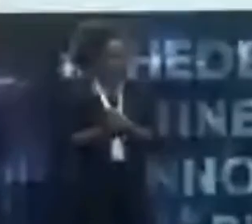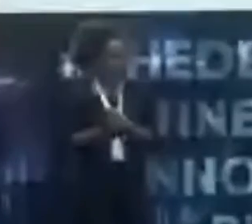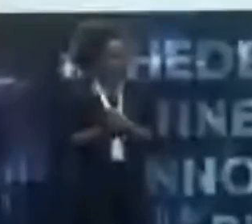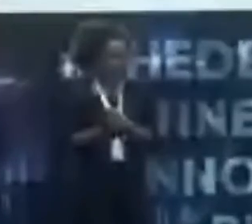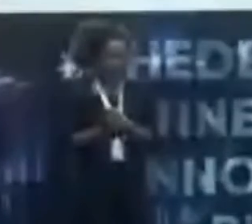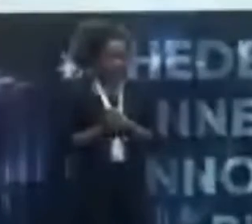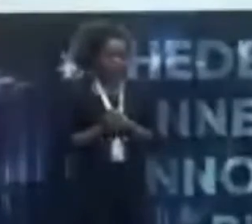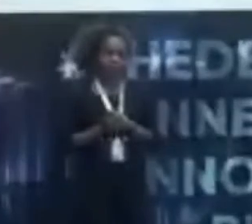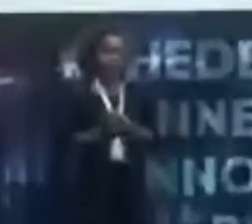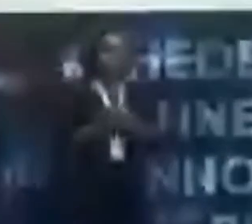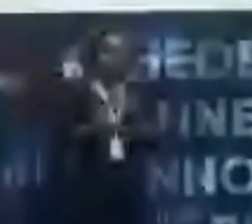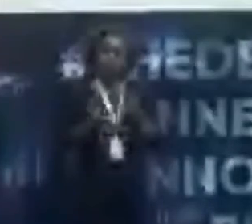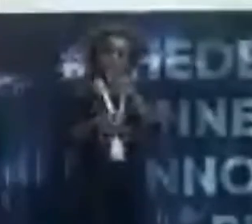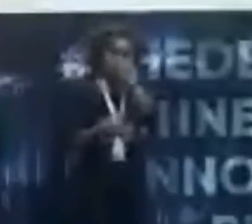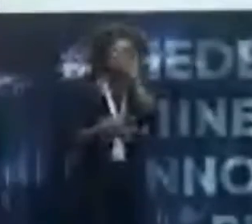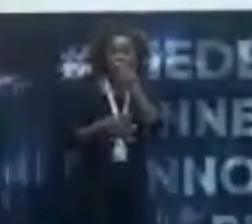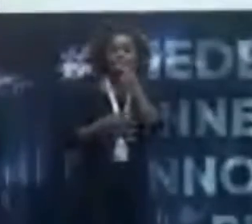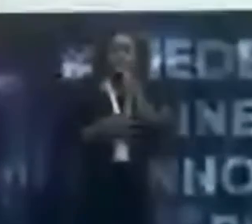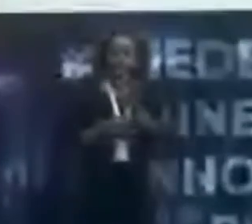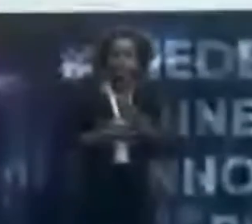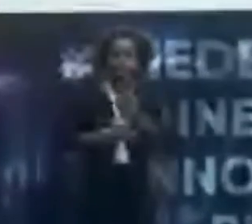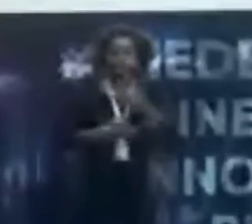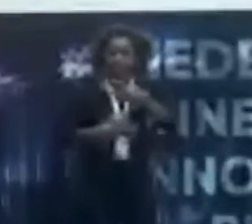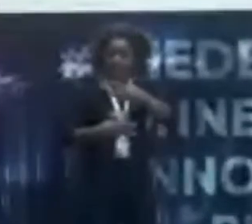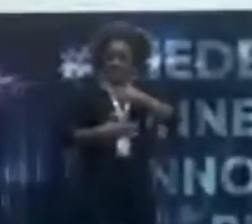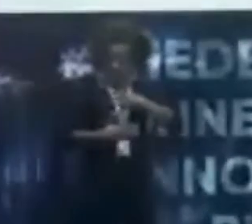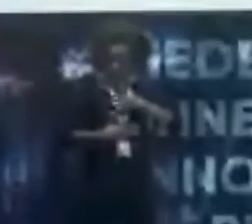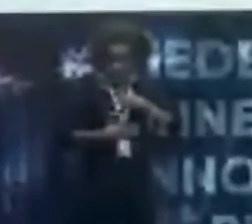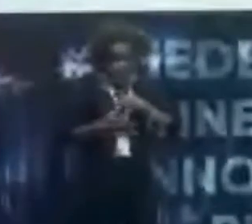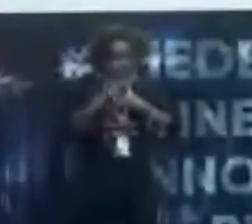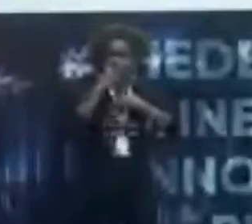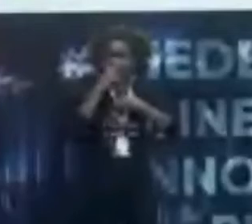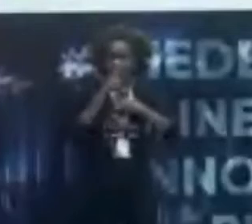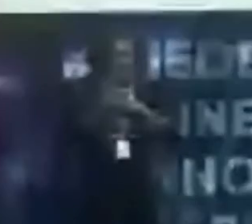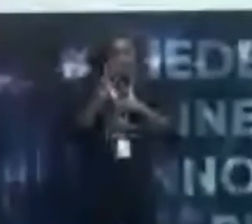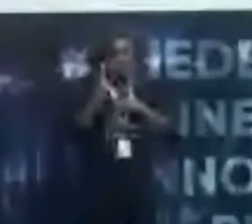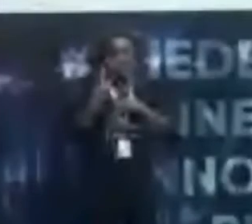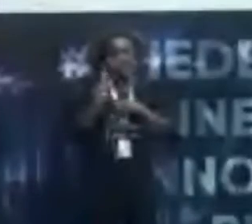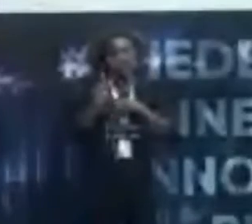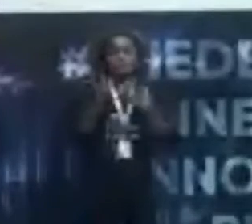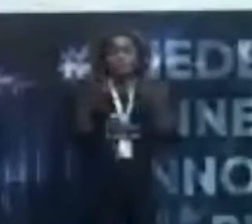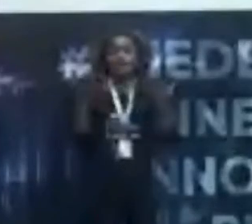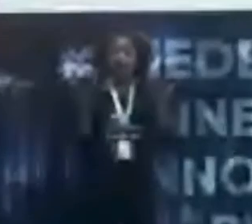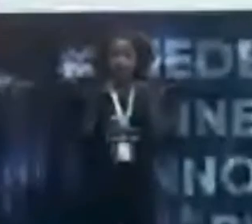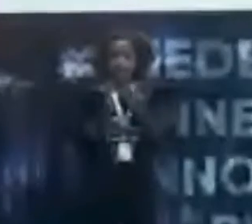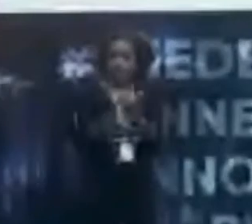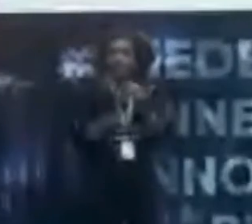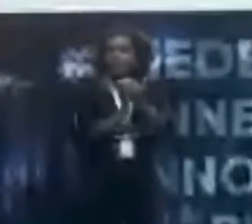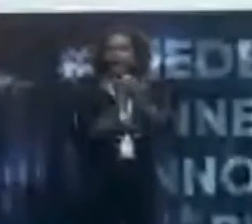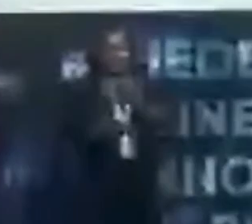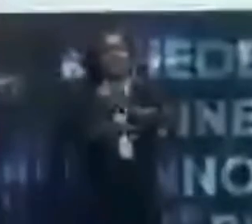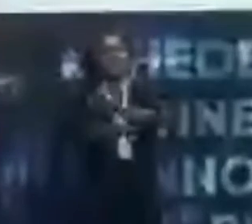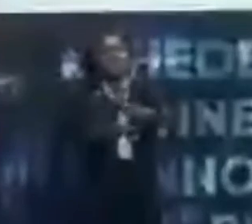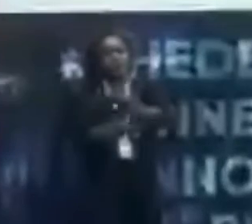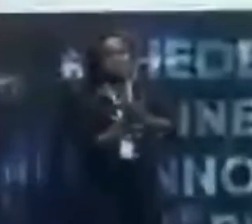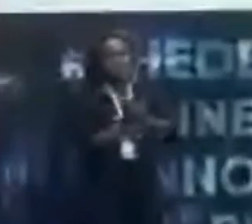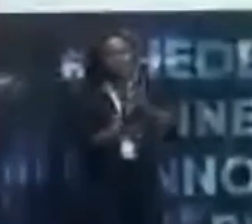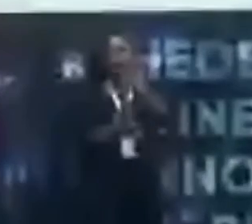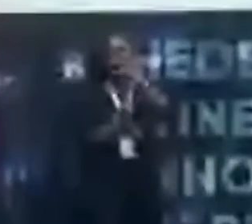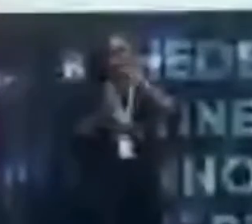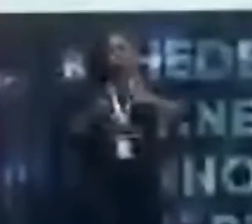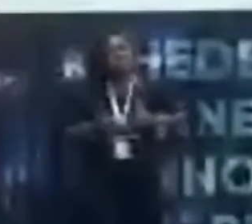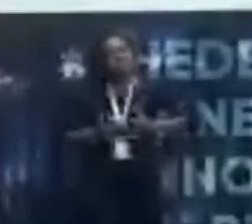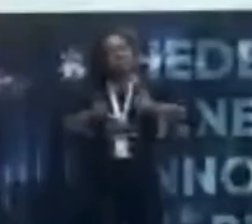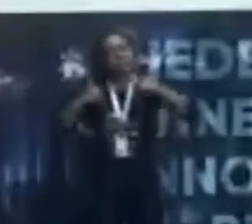eu me sinto acolhido, colaboradores que não eram deficientes, né? Eu me sinto mais acolhido, eu me sinto tenho orgulho de trabalhar